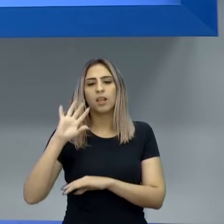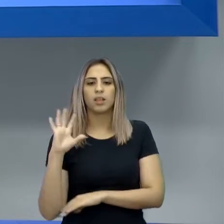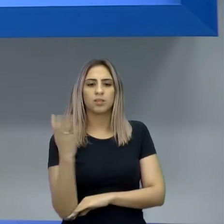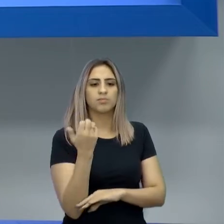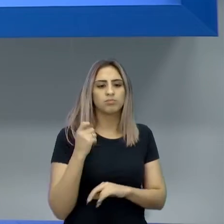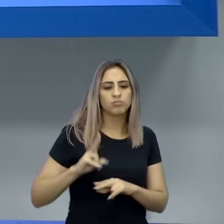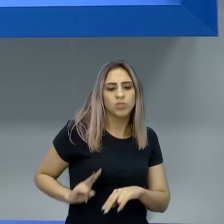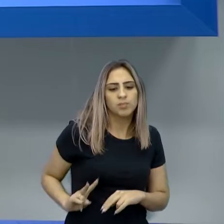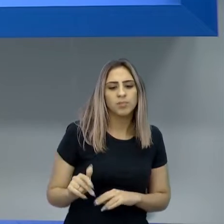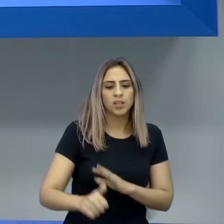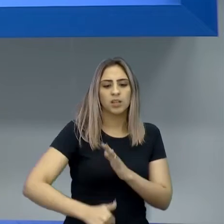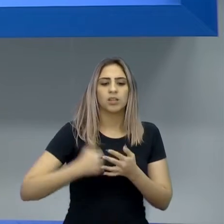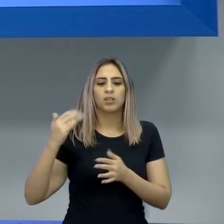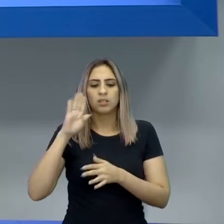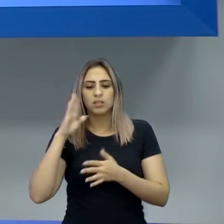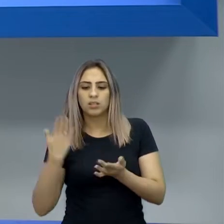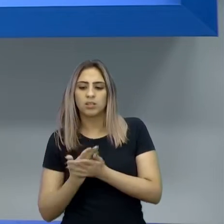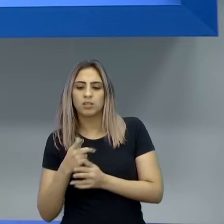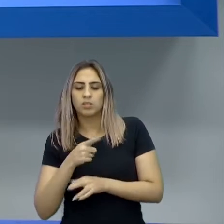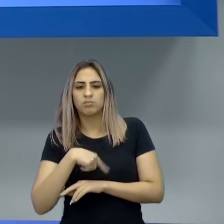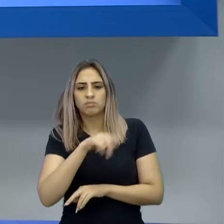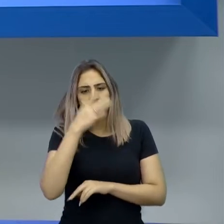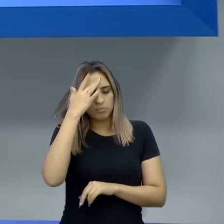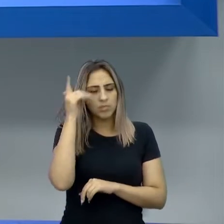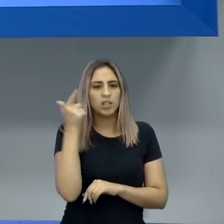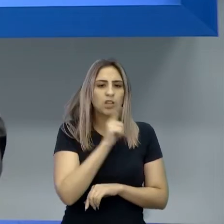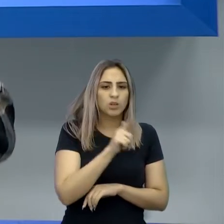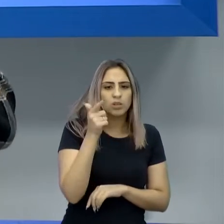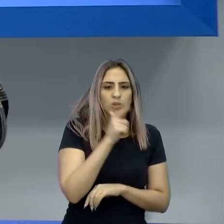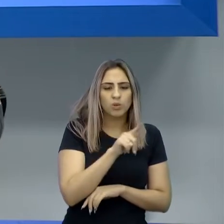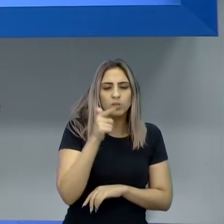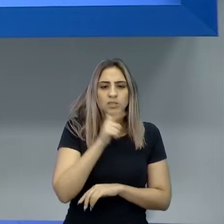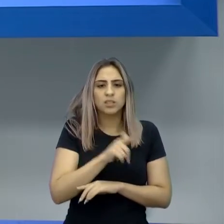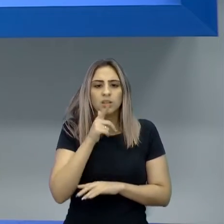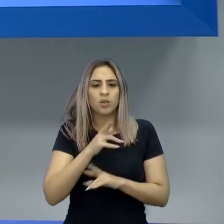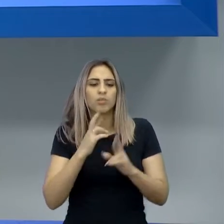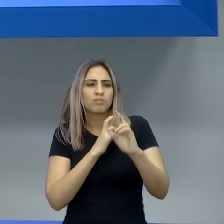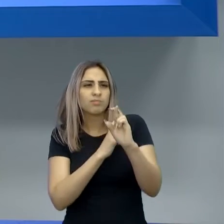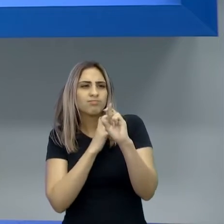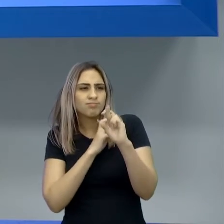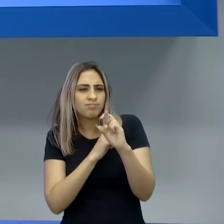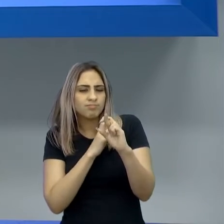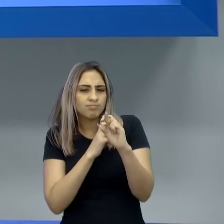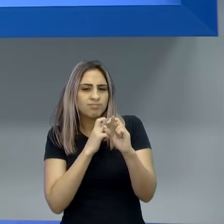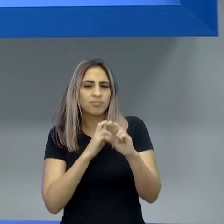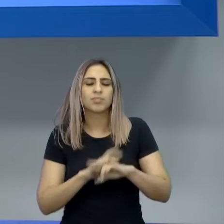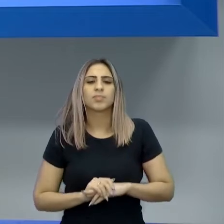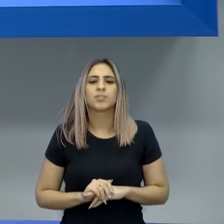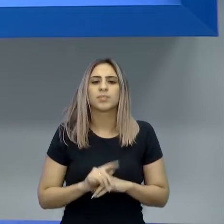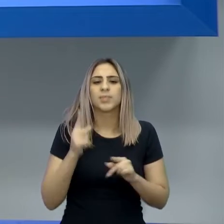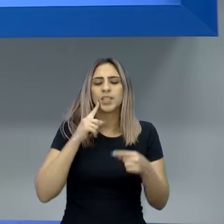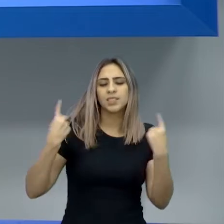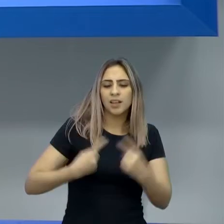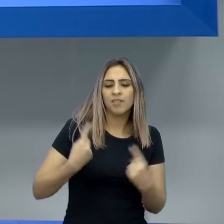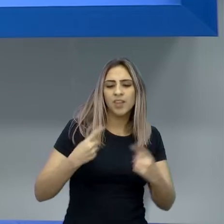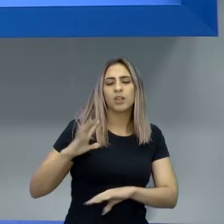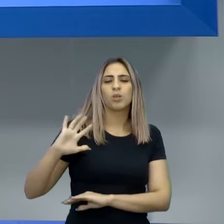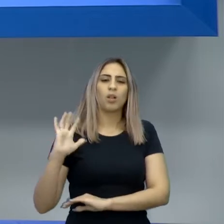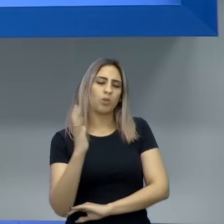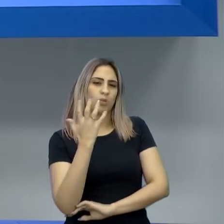prosperar. Ele acreditava que os seres humanos eles conseguiriam prosperar, né? Desafiando a